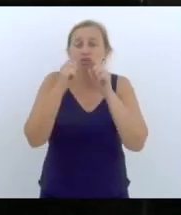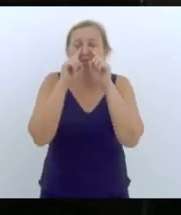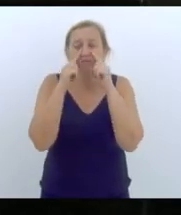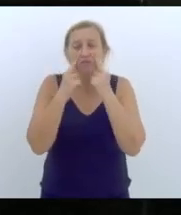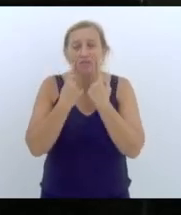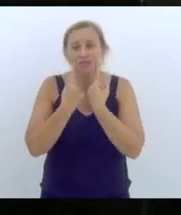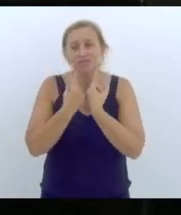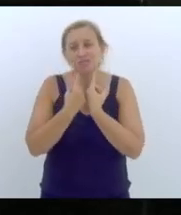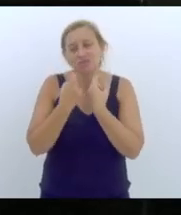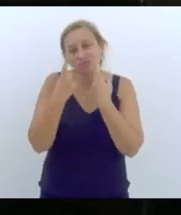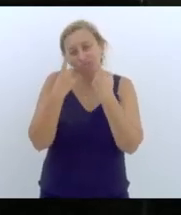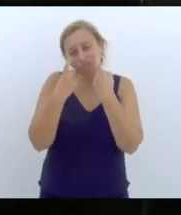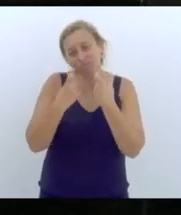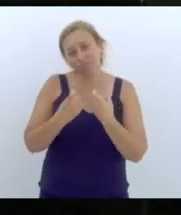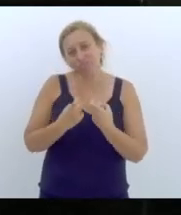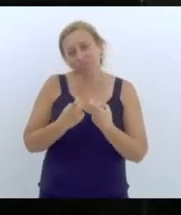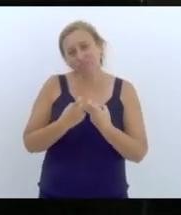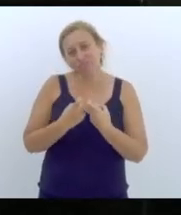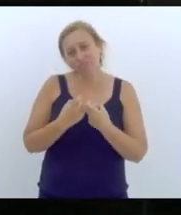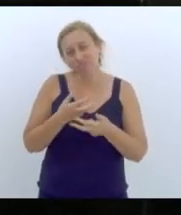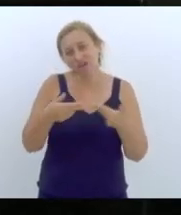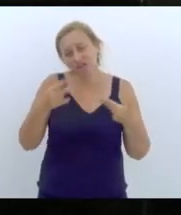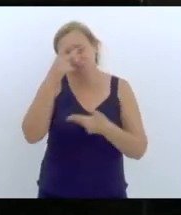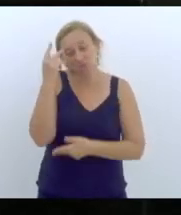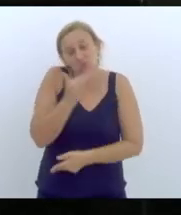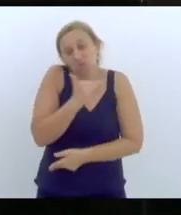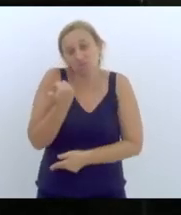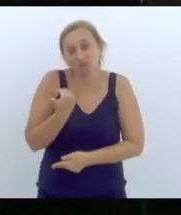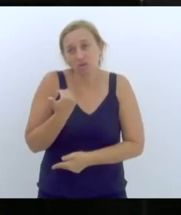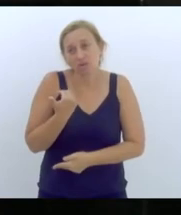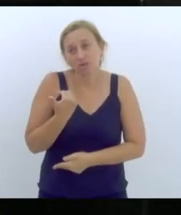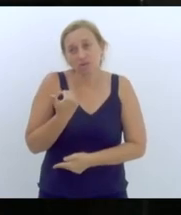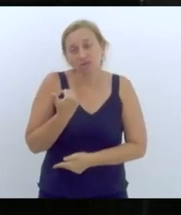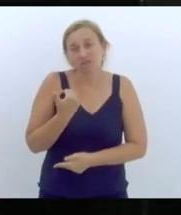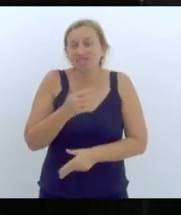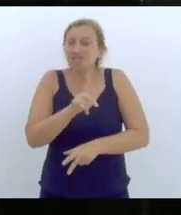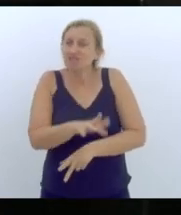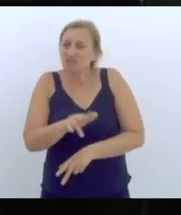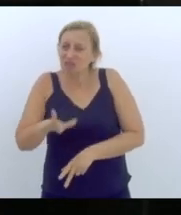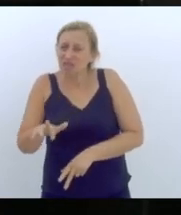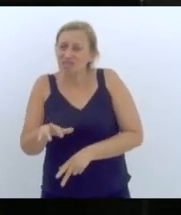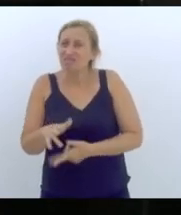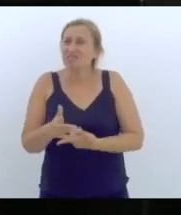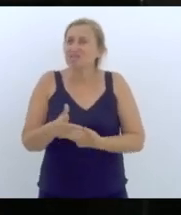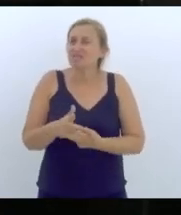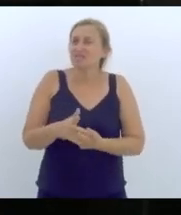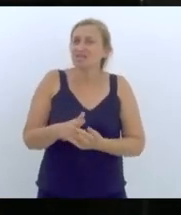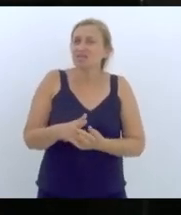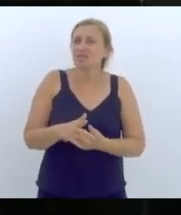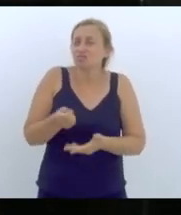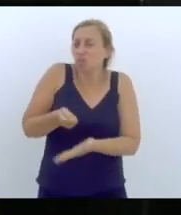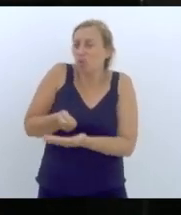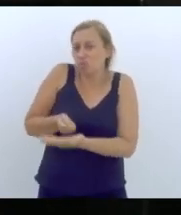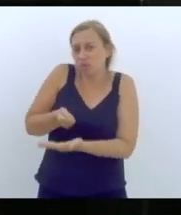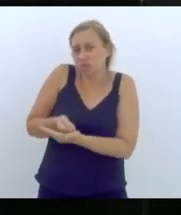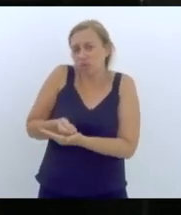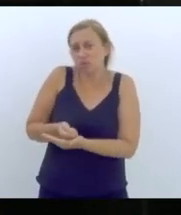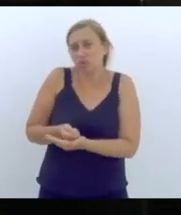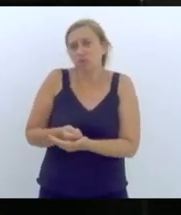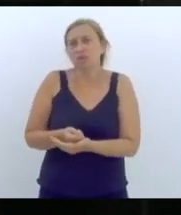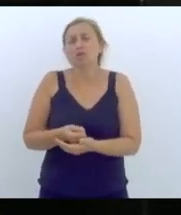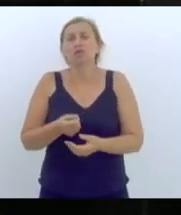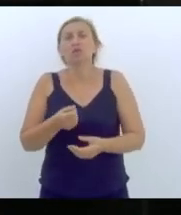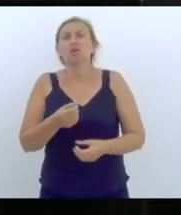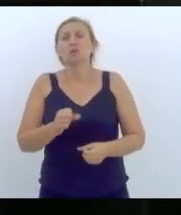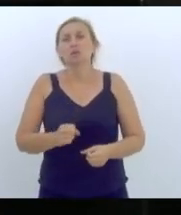choramos muitos mortos. E cobramos por diversas vezes do Poder Executivo Municipal,